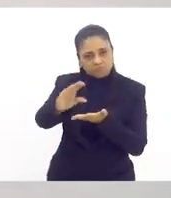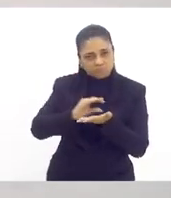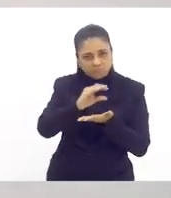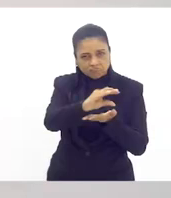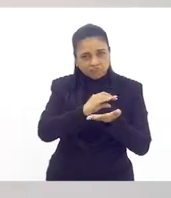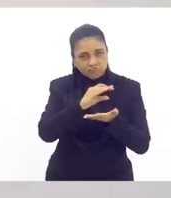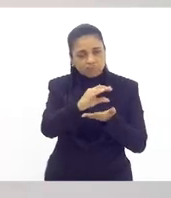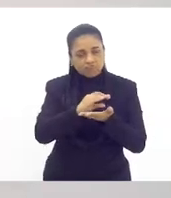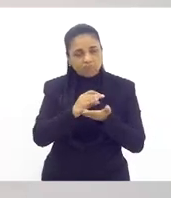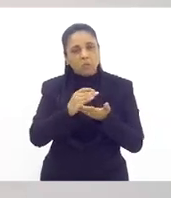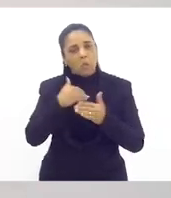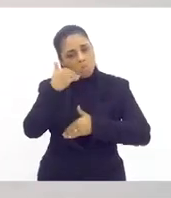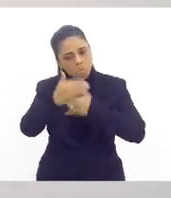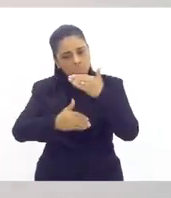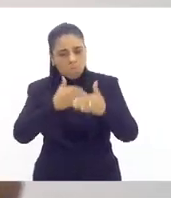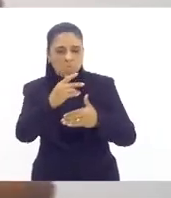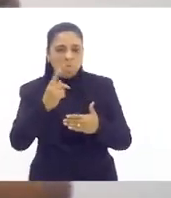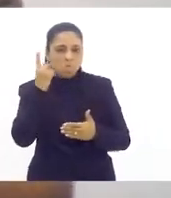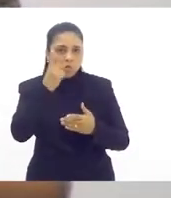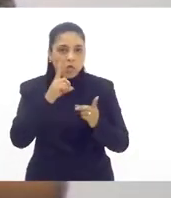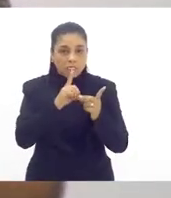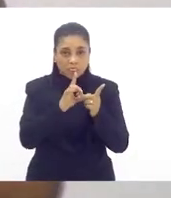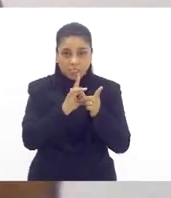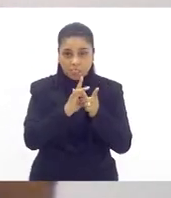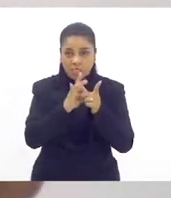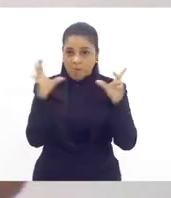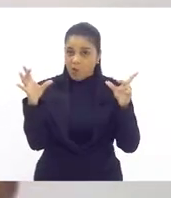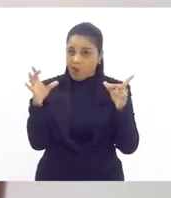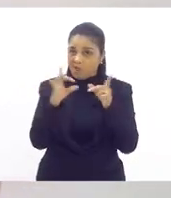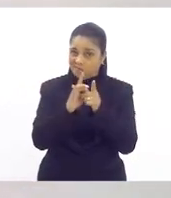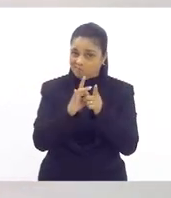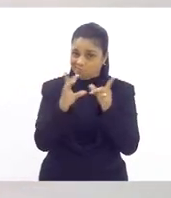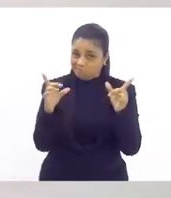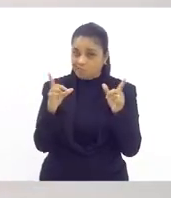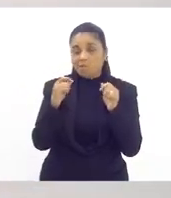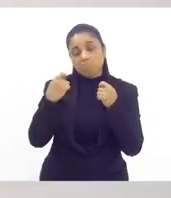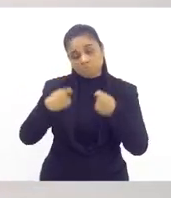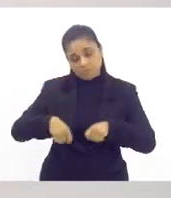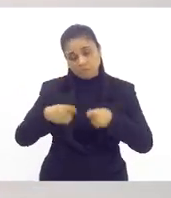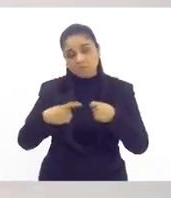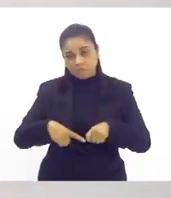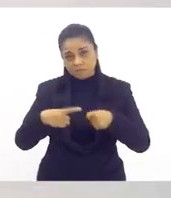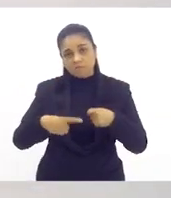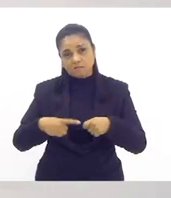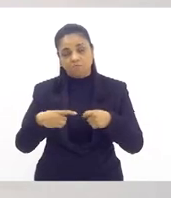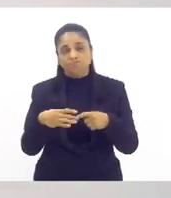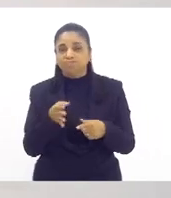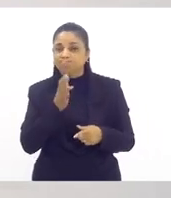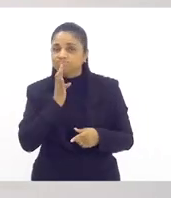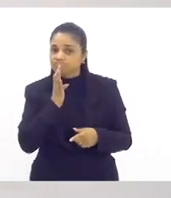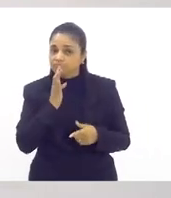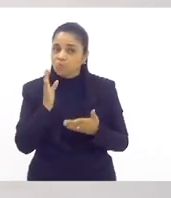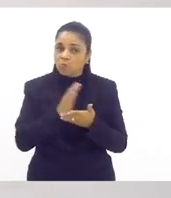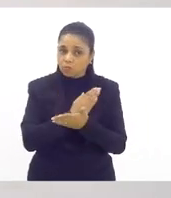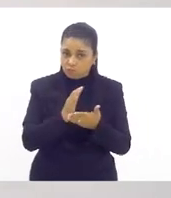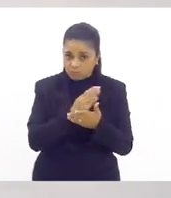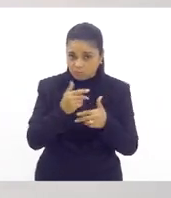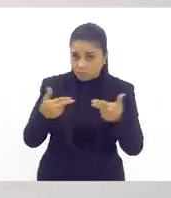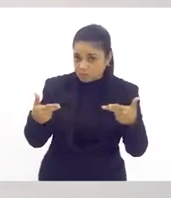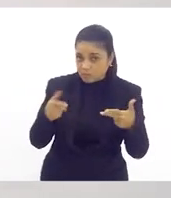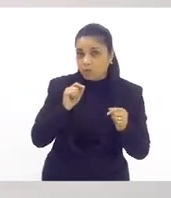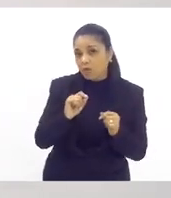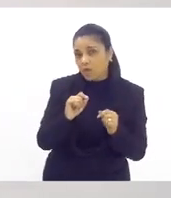político democrático agora a gente precisa reconhecer algumas coisas a primeira